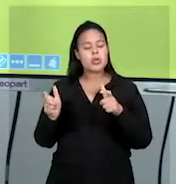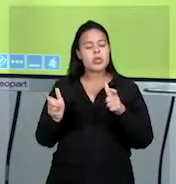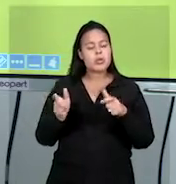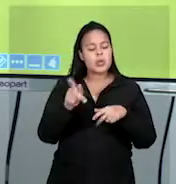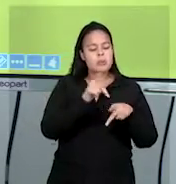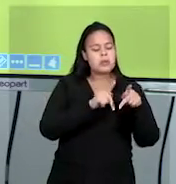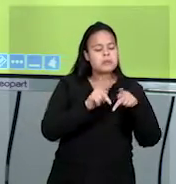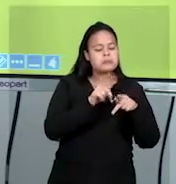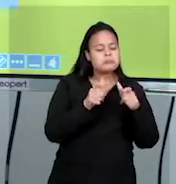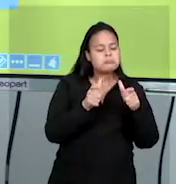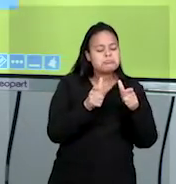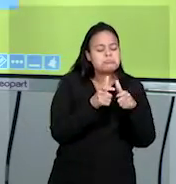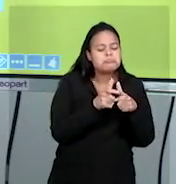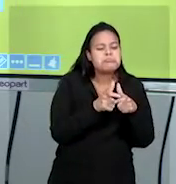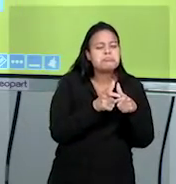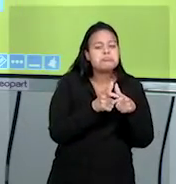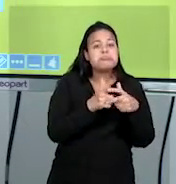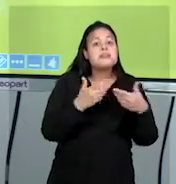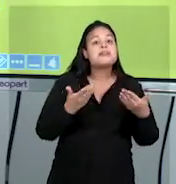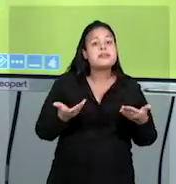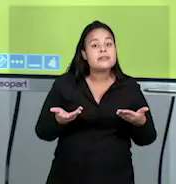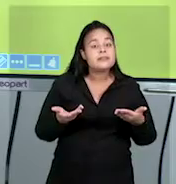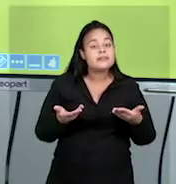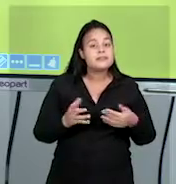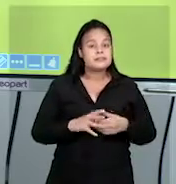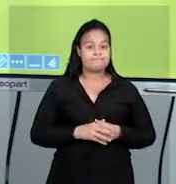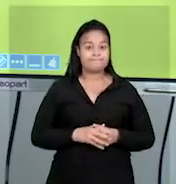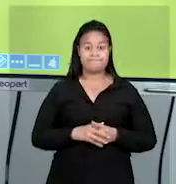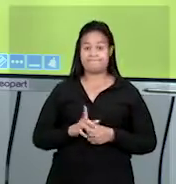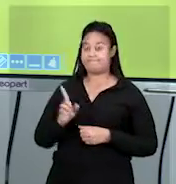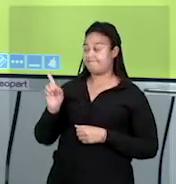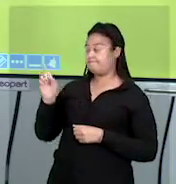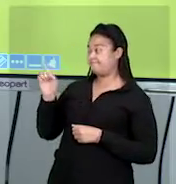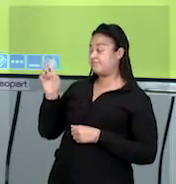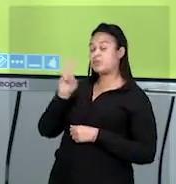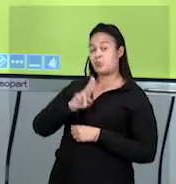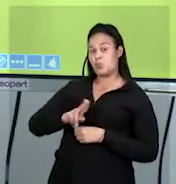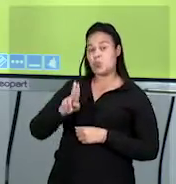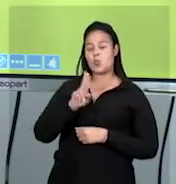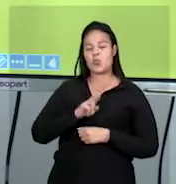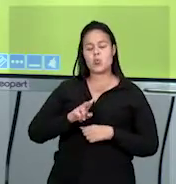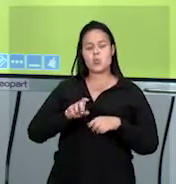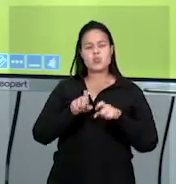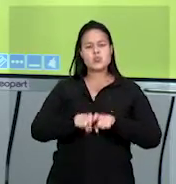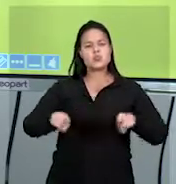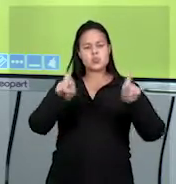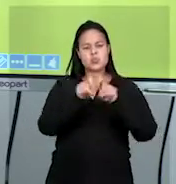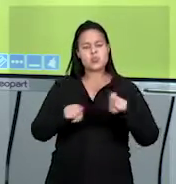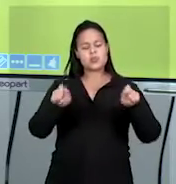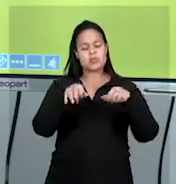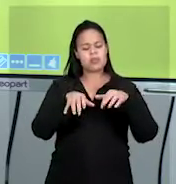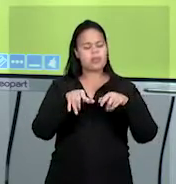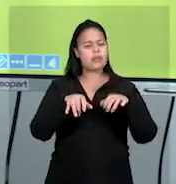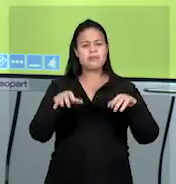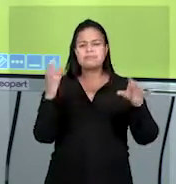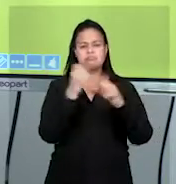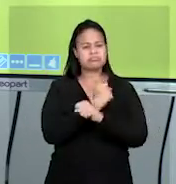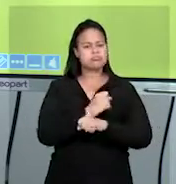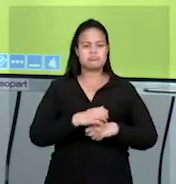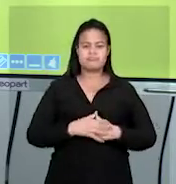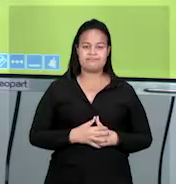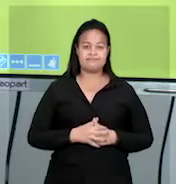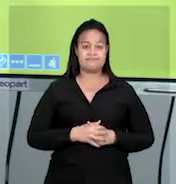ficar contraídos. Aí eu faço isso com técnicas de cartografia digital em computador que faz isso, obviamente. Então o que eu